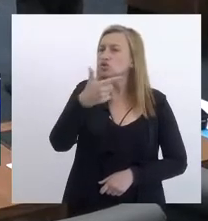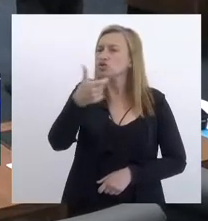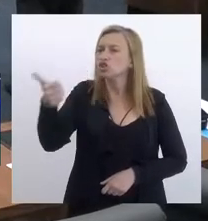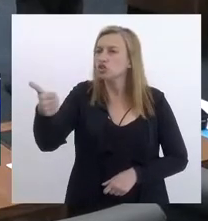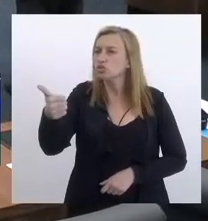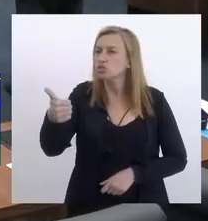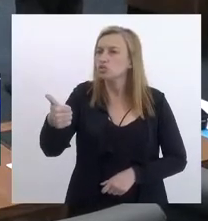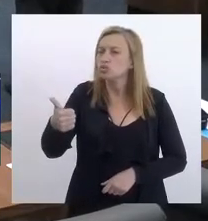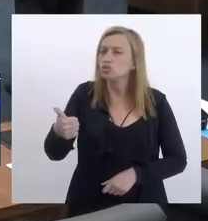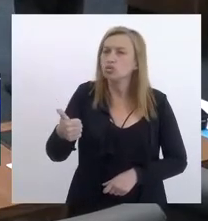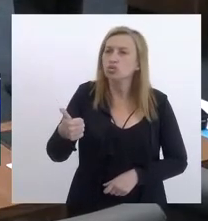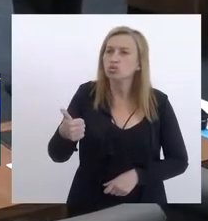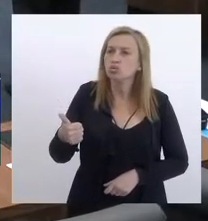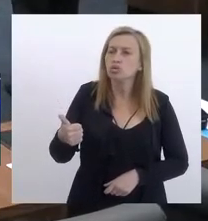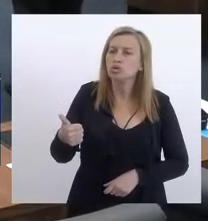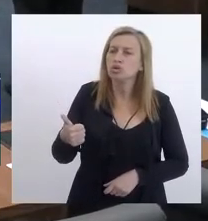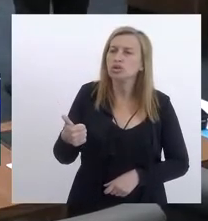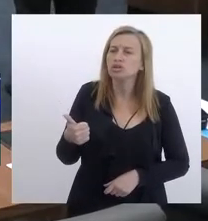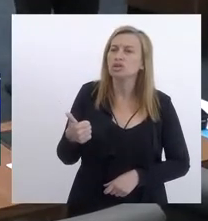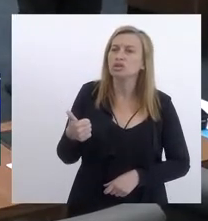21.